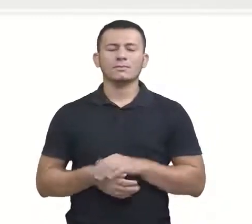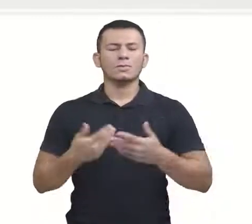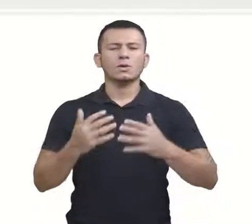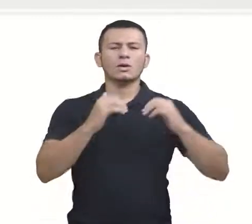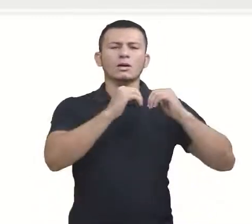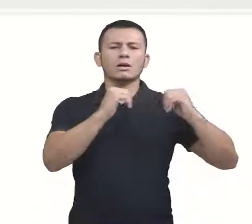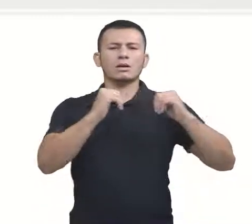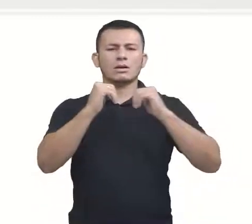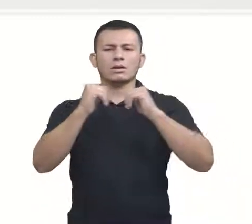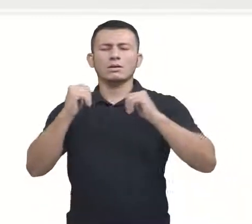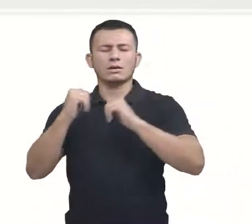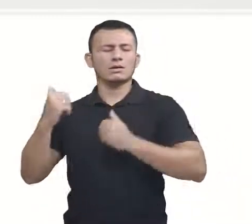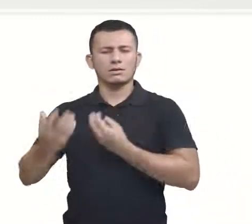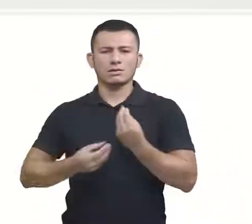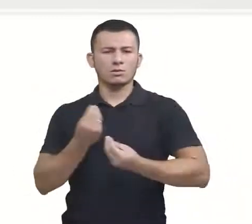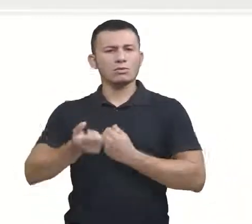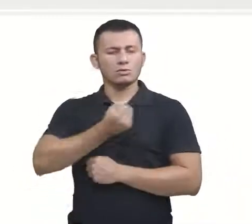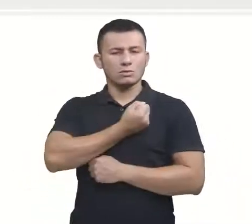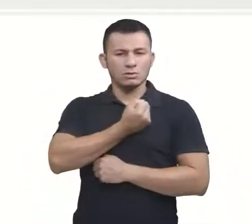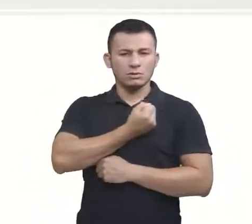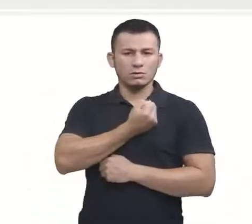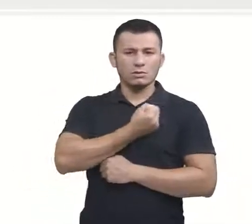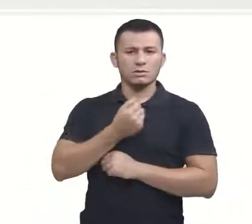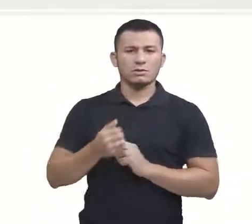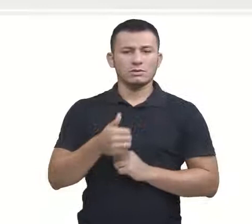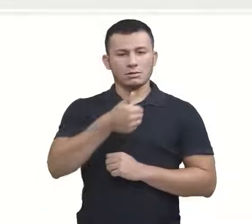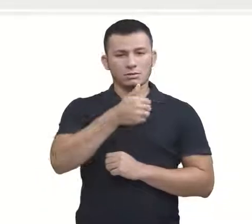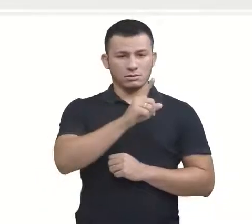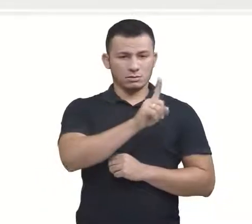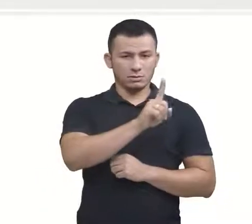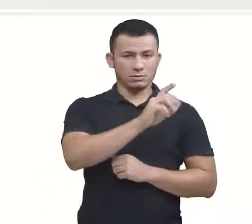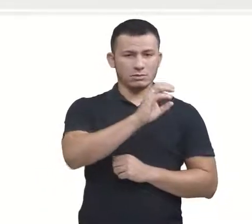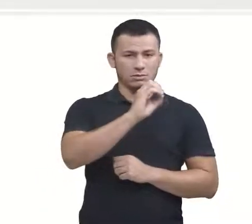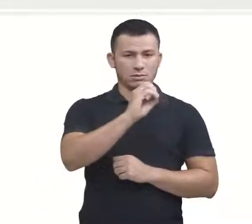separar de compor este número número